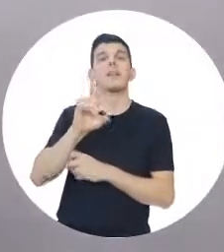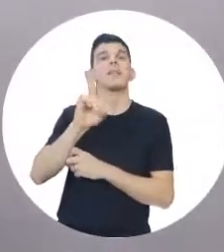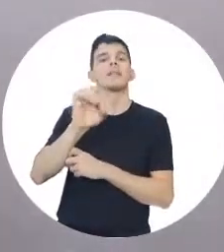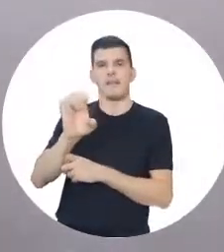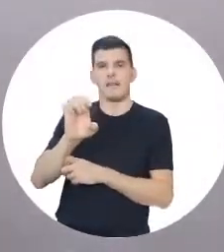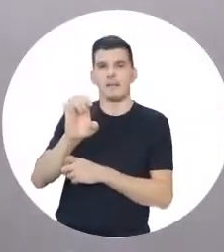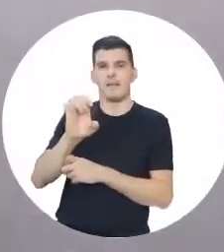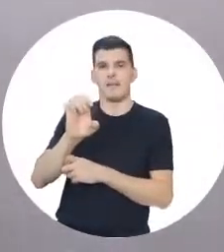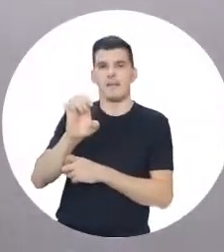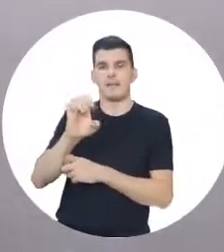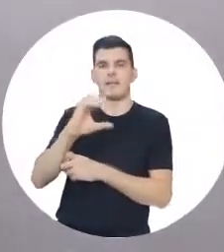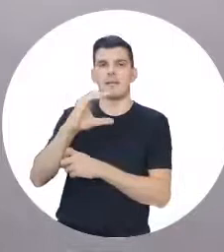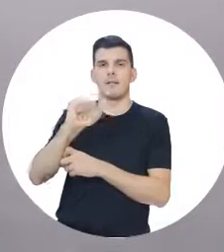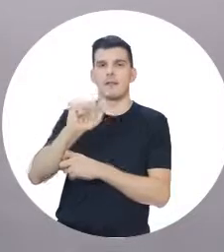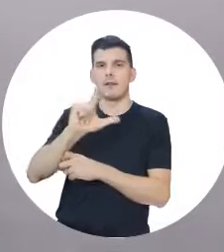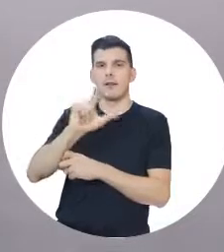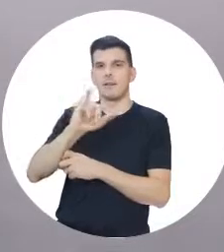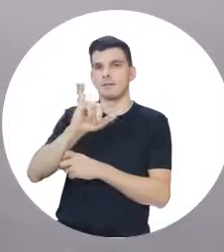de